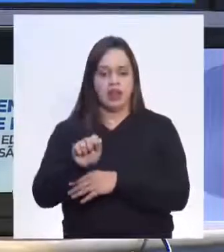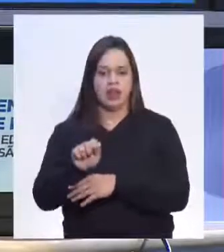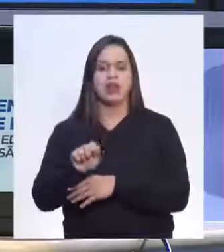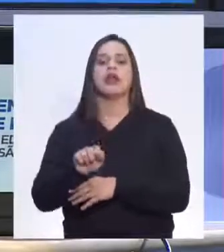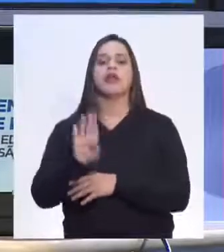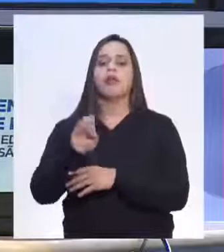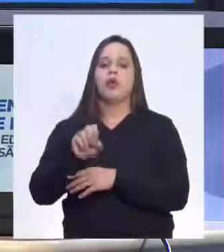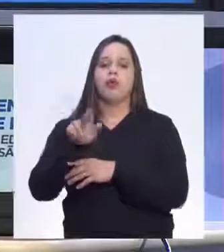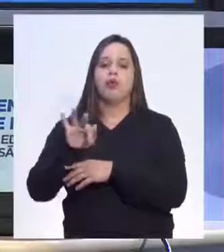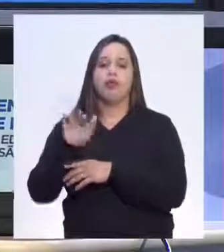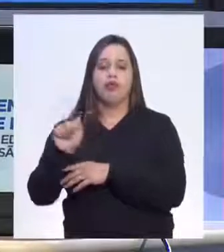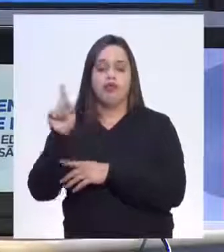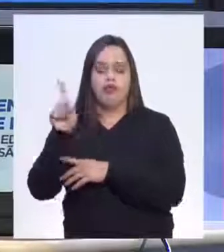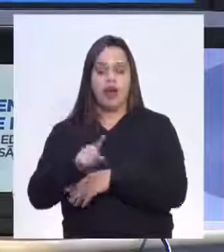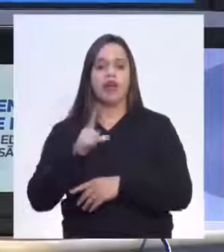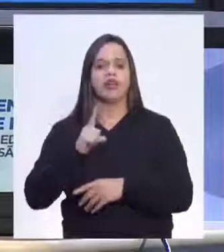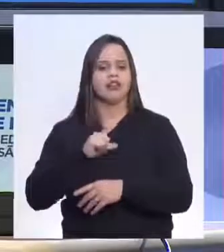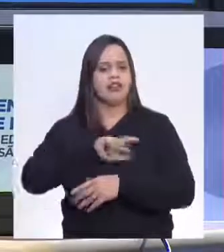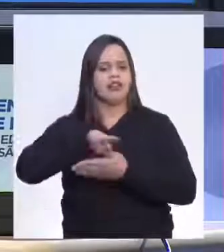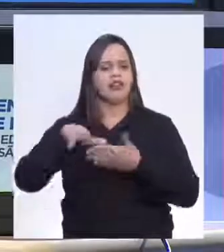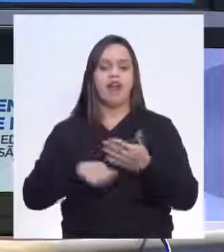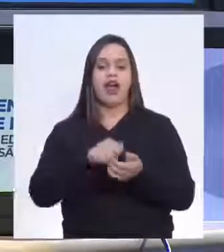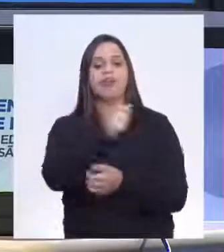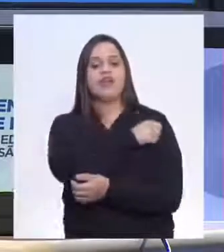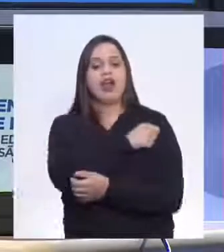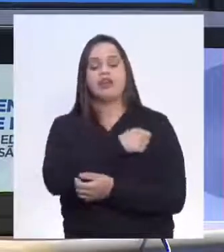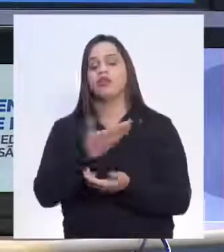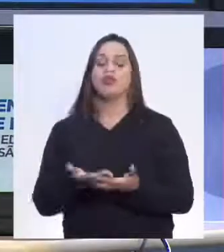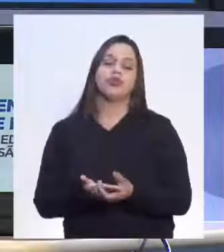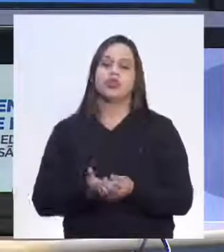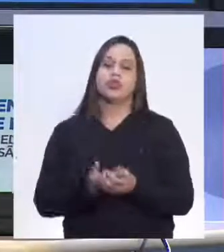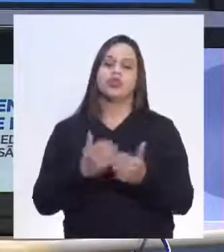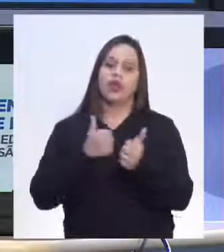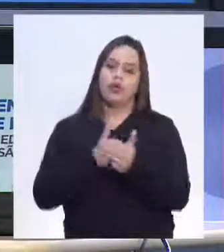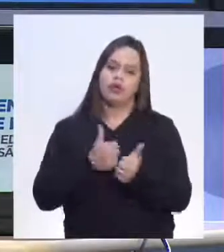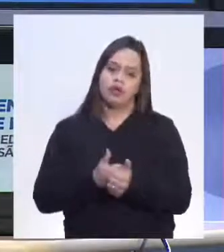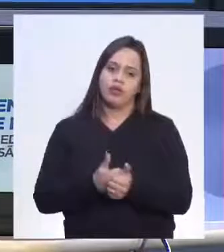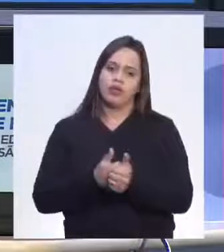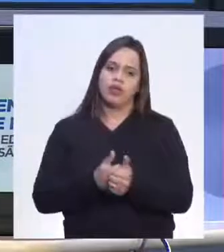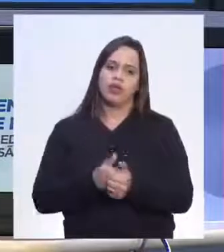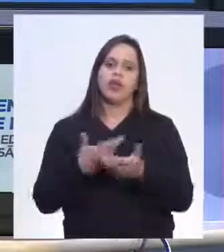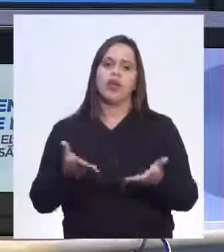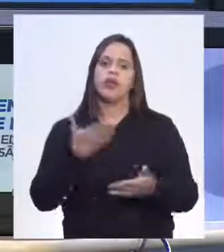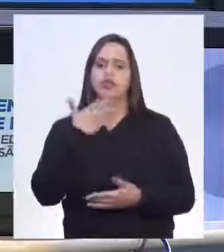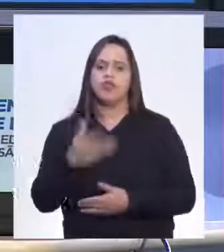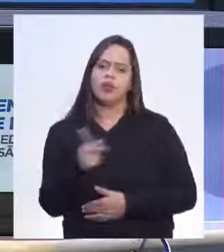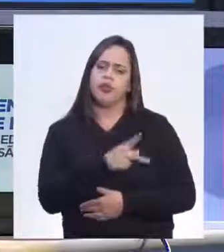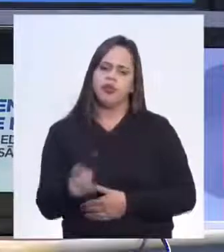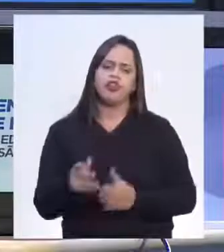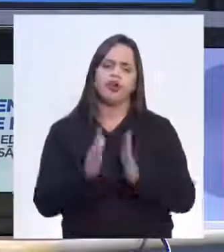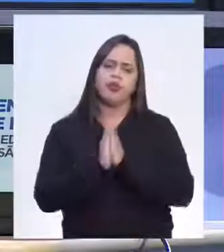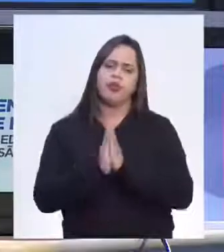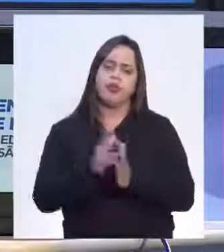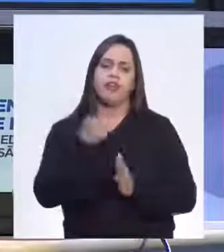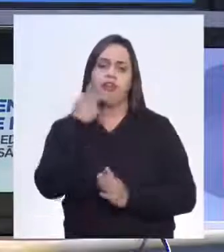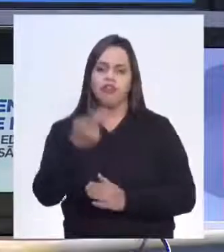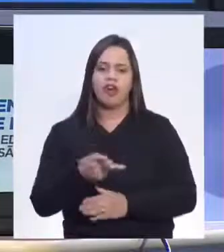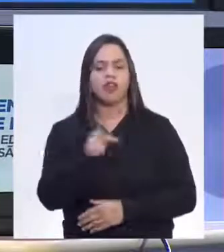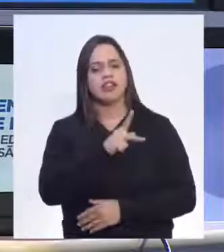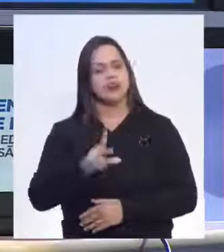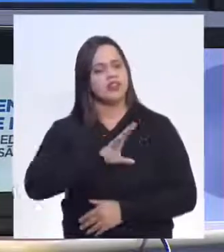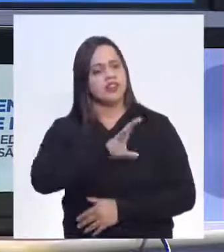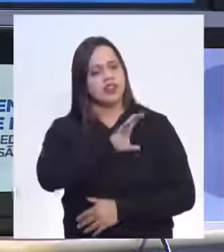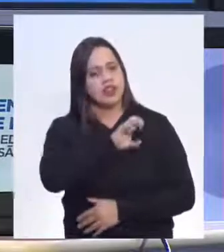que estão nos acompanhando aqui. E, assim, pediram, professora, faz uma homenagem, fala essas professoras queridas, estou